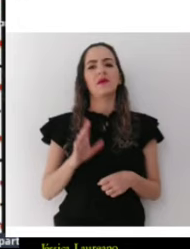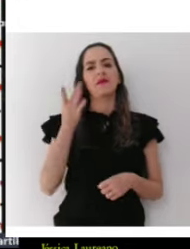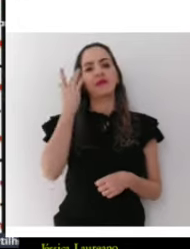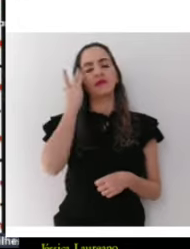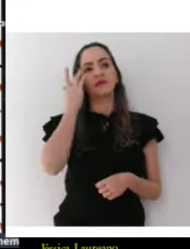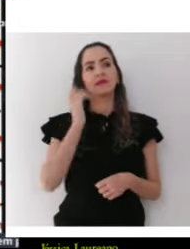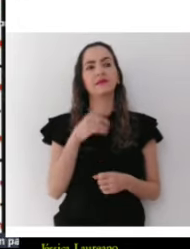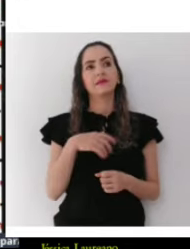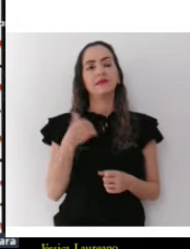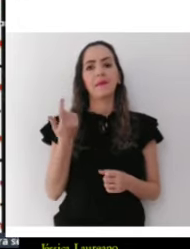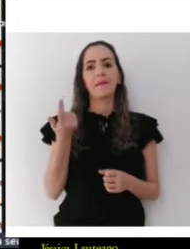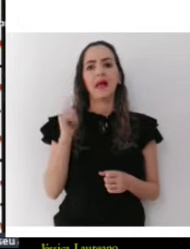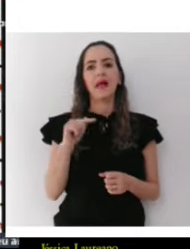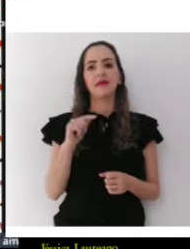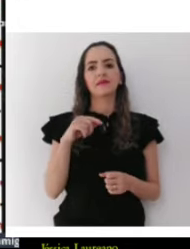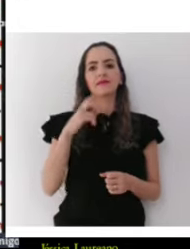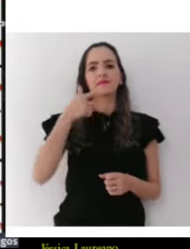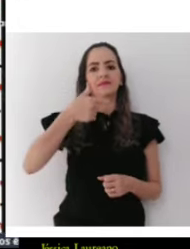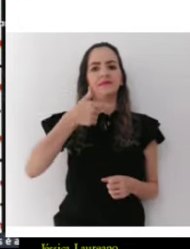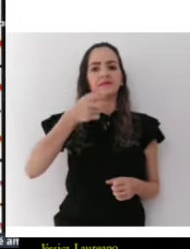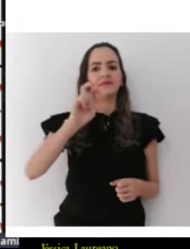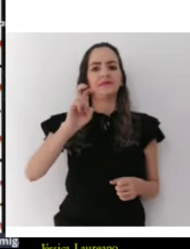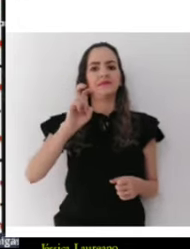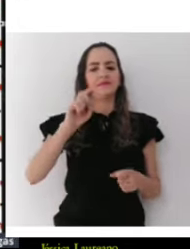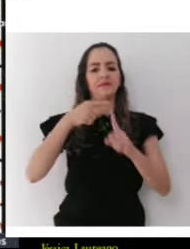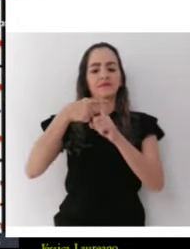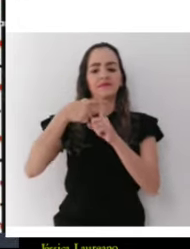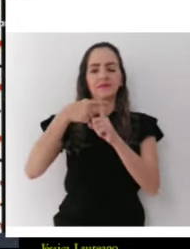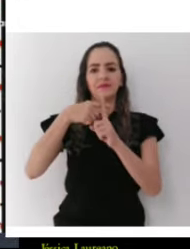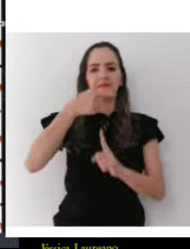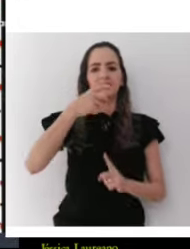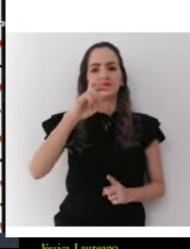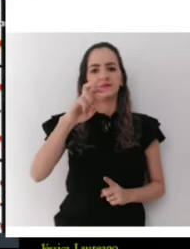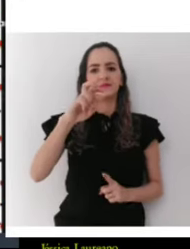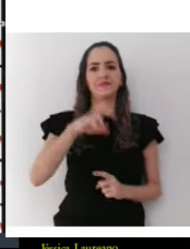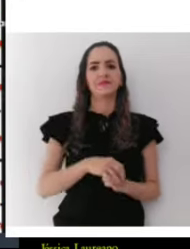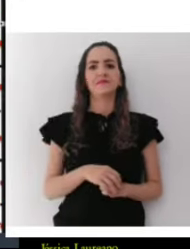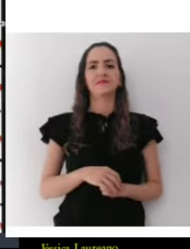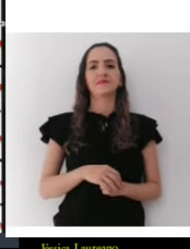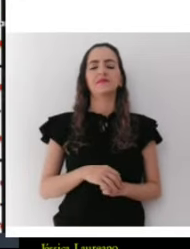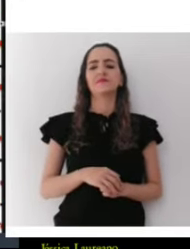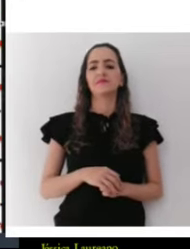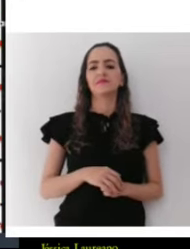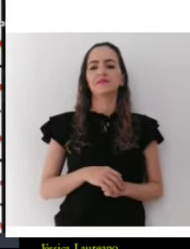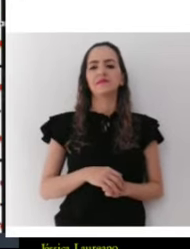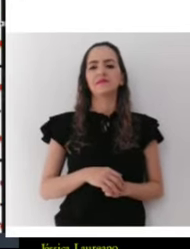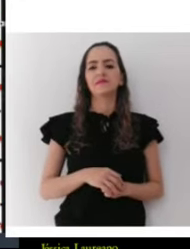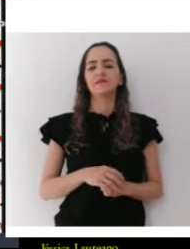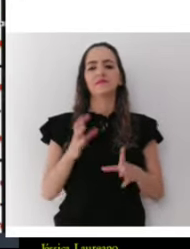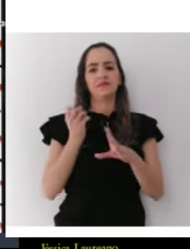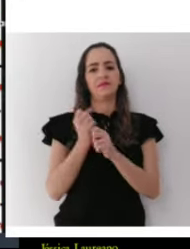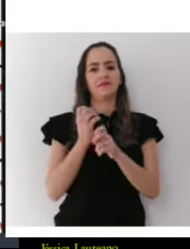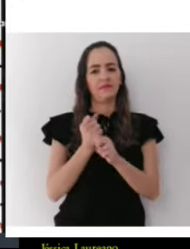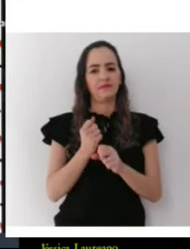horas. Aí bota o sinal de mais e você bota mais 25. Aí você vai somando as suas